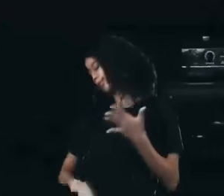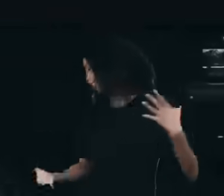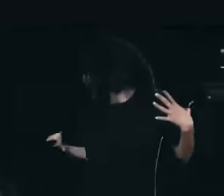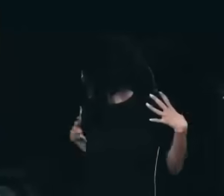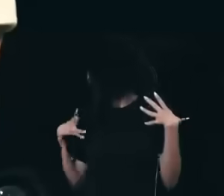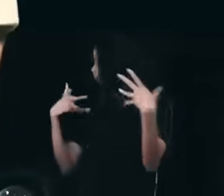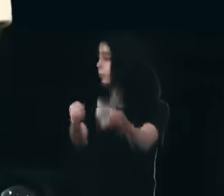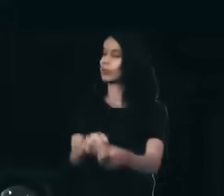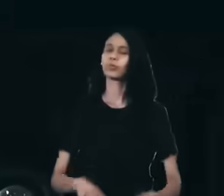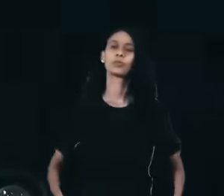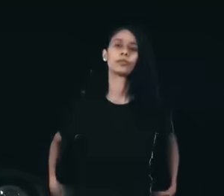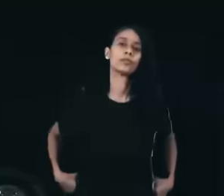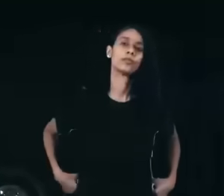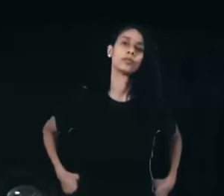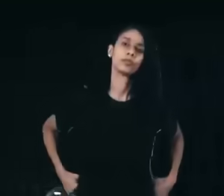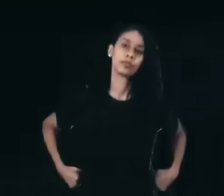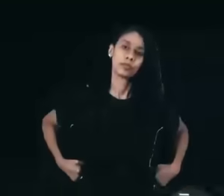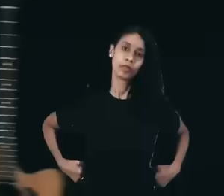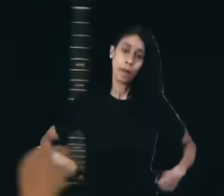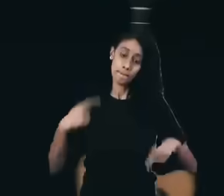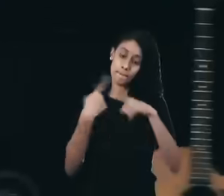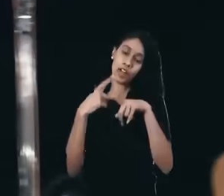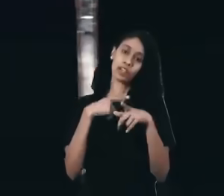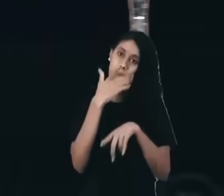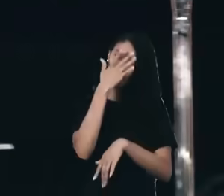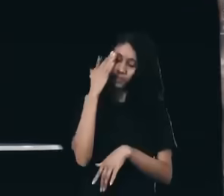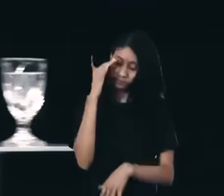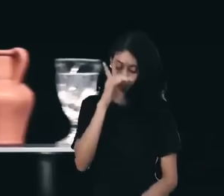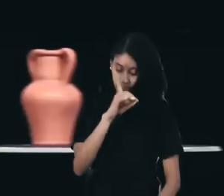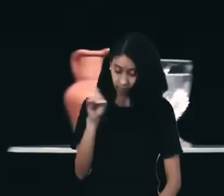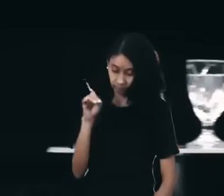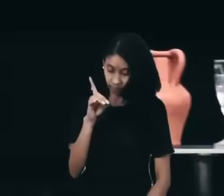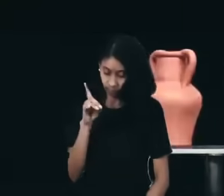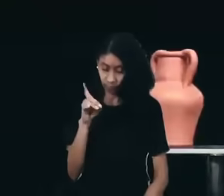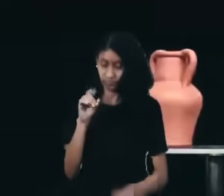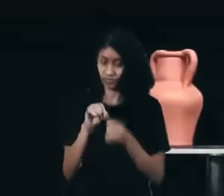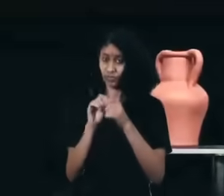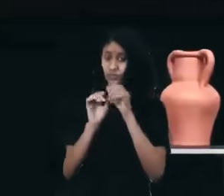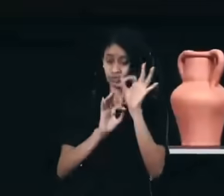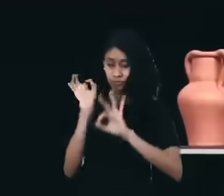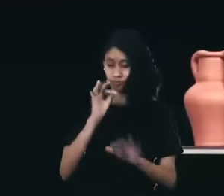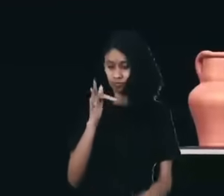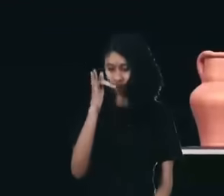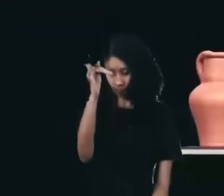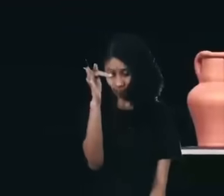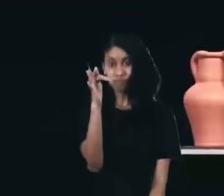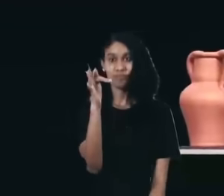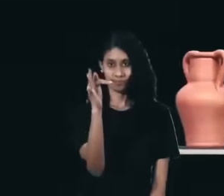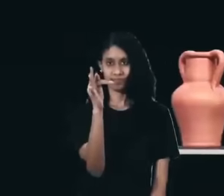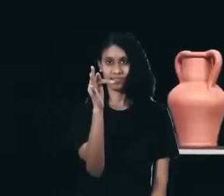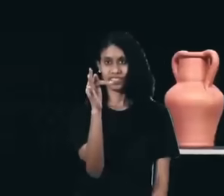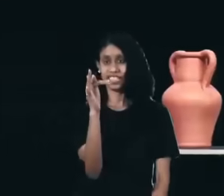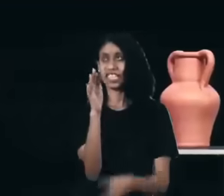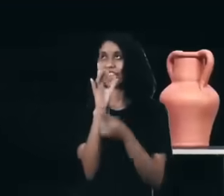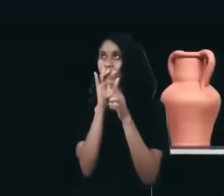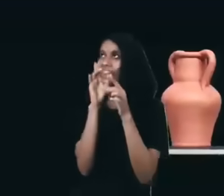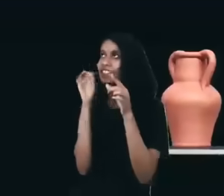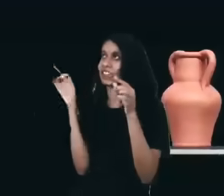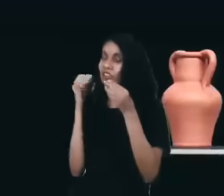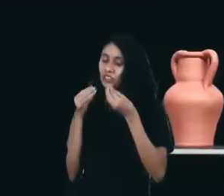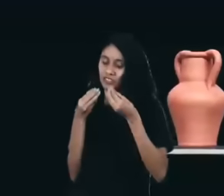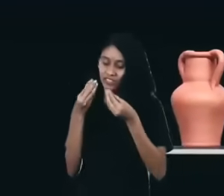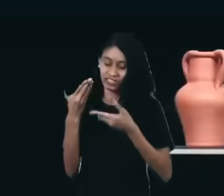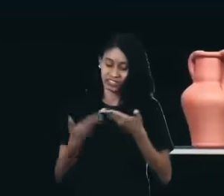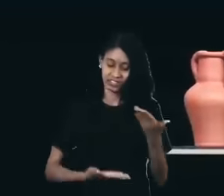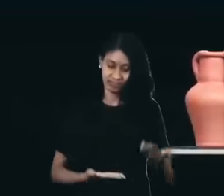tudo. Porque tem gente que Deus prepara o futuro, gente. Tem gente que Deus manda o Eliezer, um marido